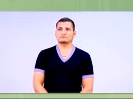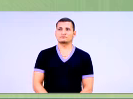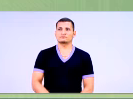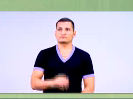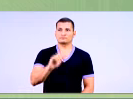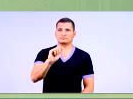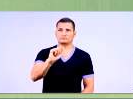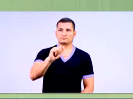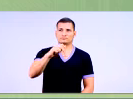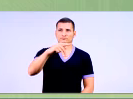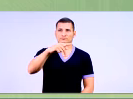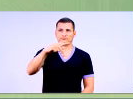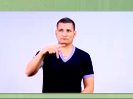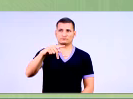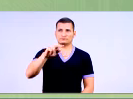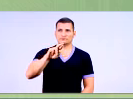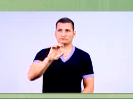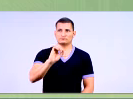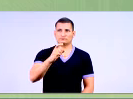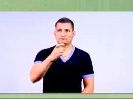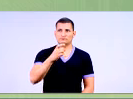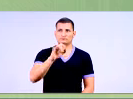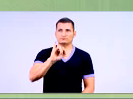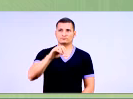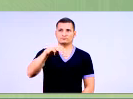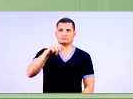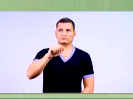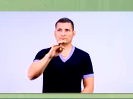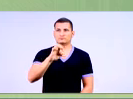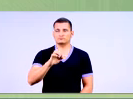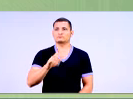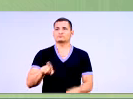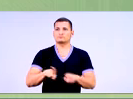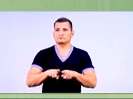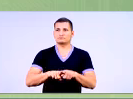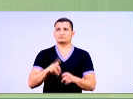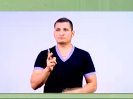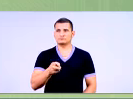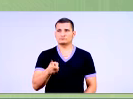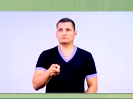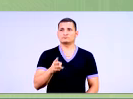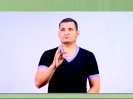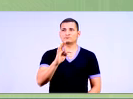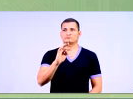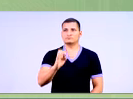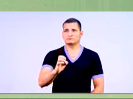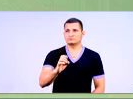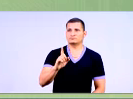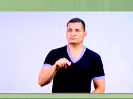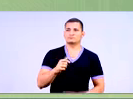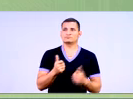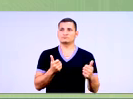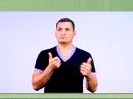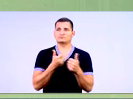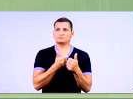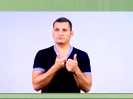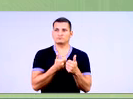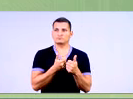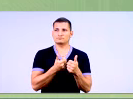approximate, também é mesmo o TE que vai ser aproximado, aproximar.